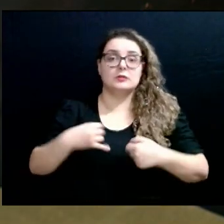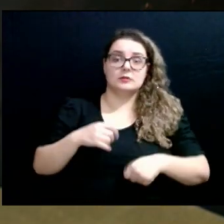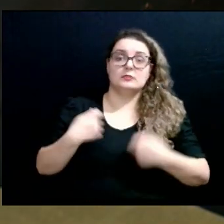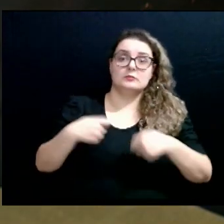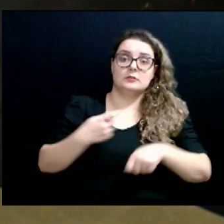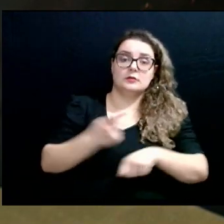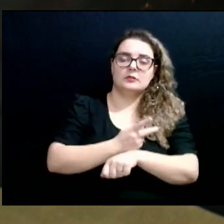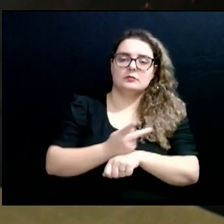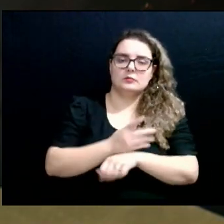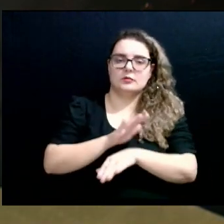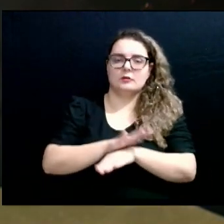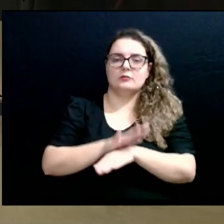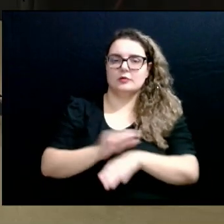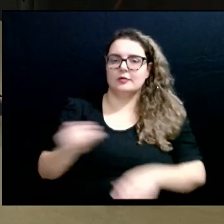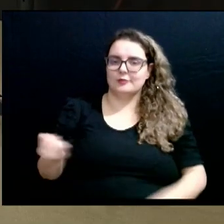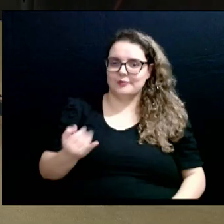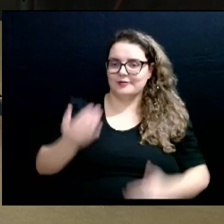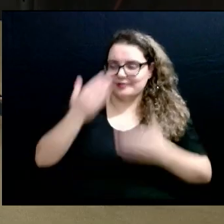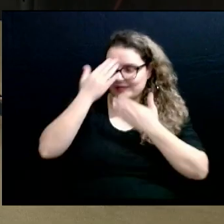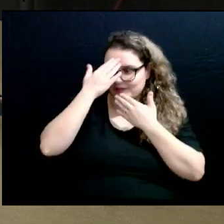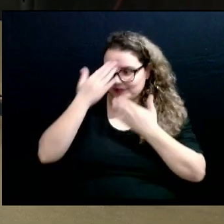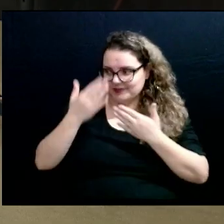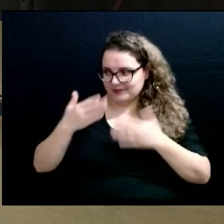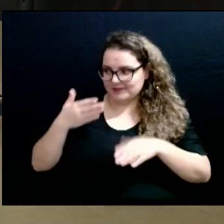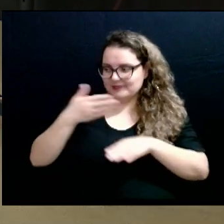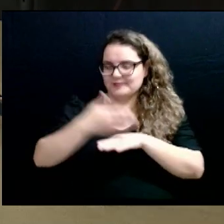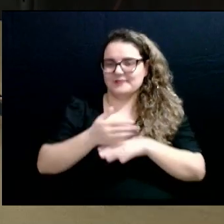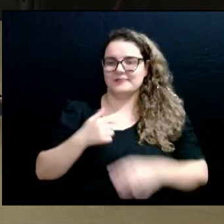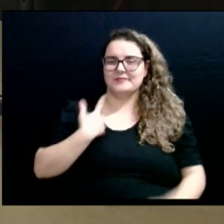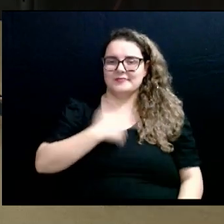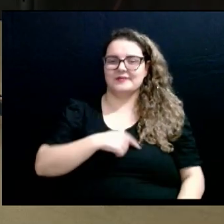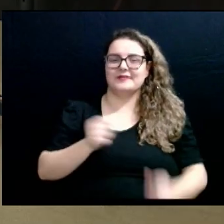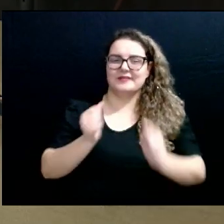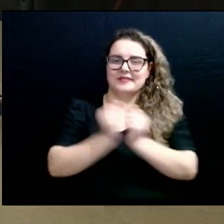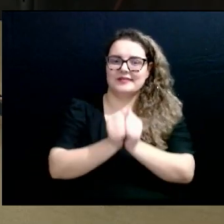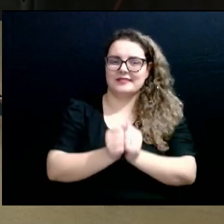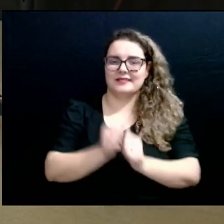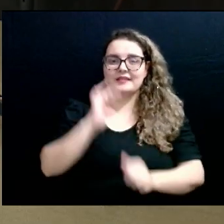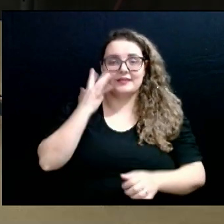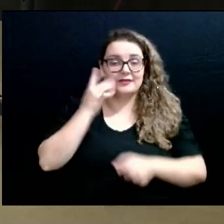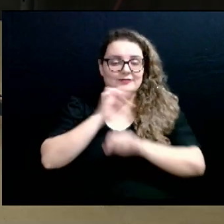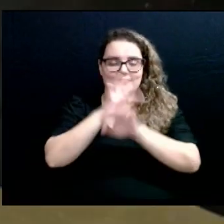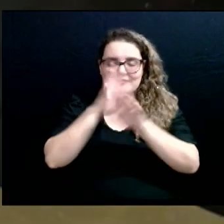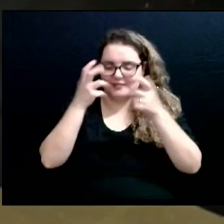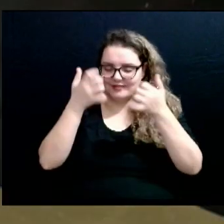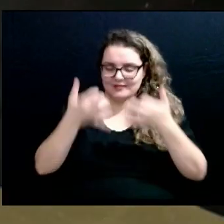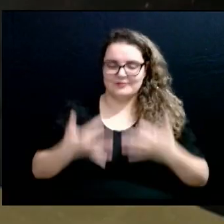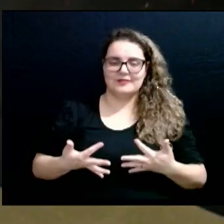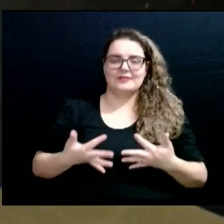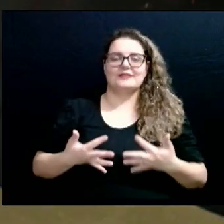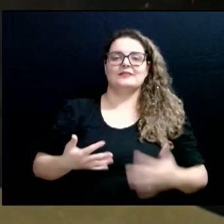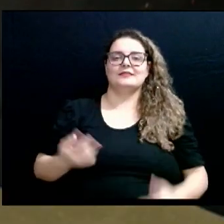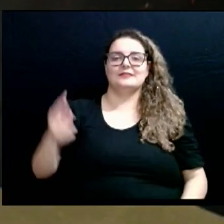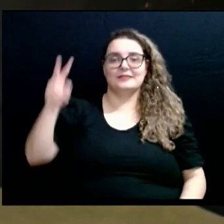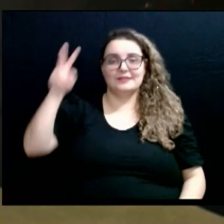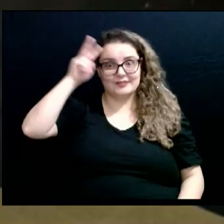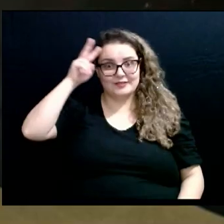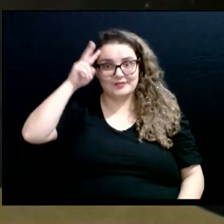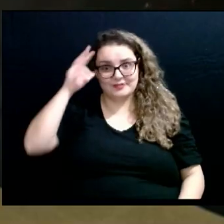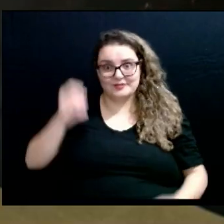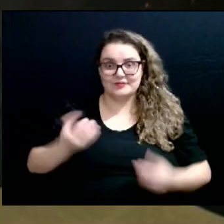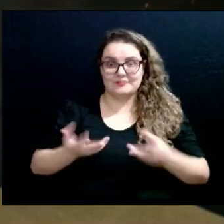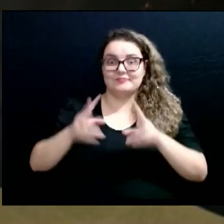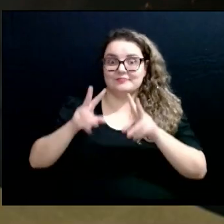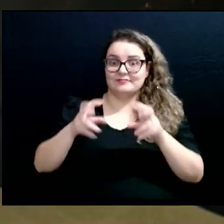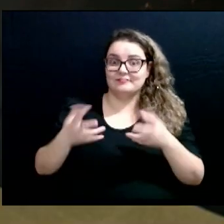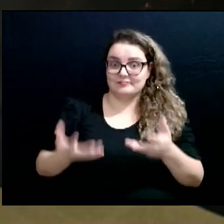Importante demais, gostaria de agradecer a sua participação com a gente, acho que foi bem esclarecedor. Nessa segunda-feira, a gente trazendo um assunto assim, acho que